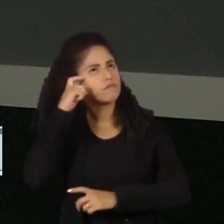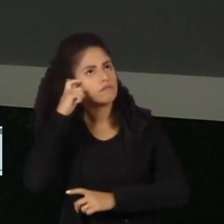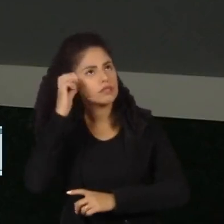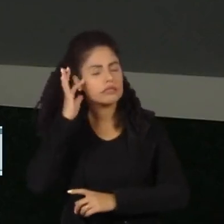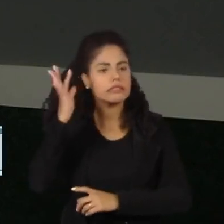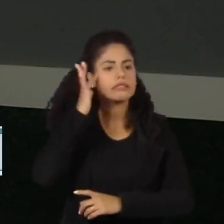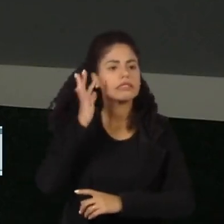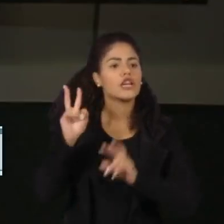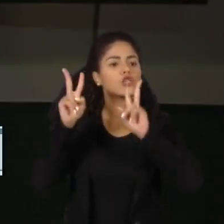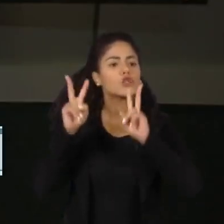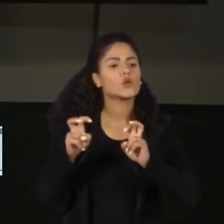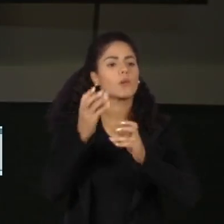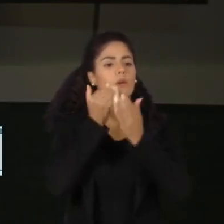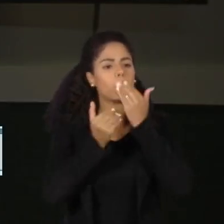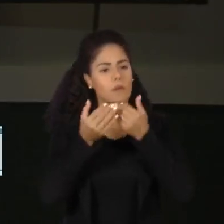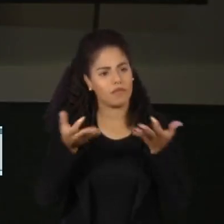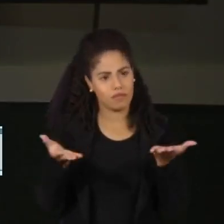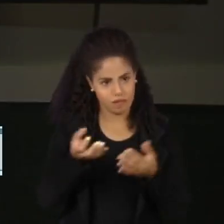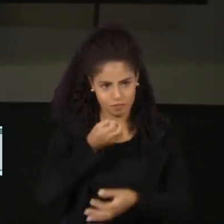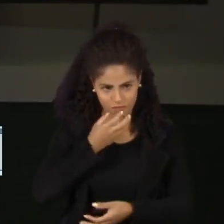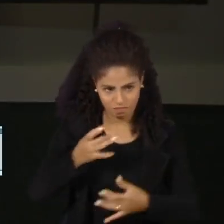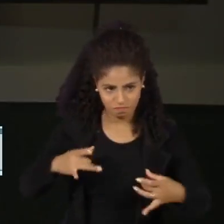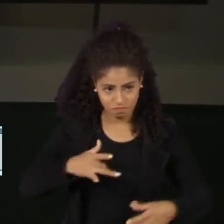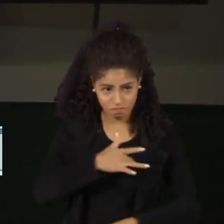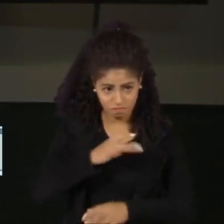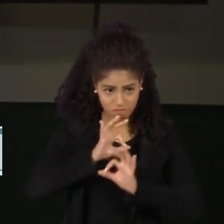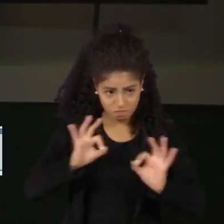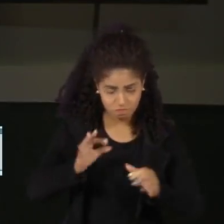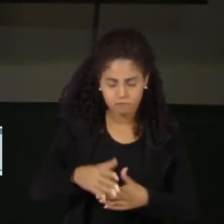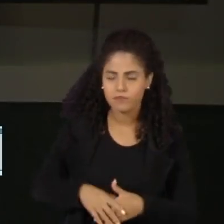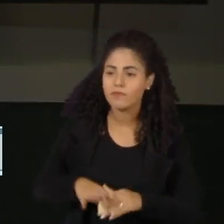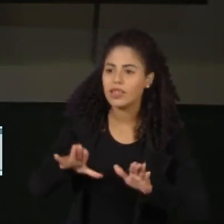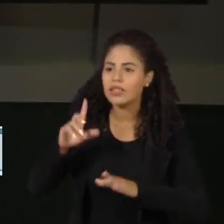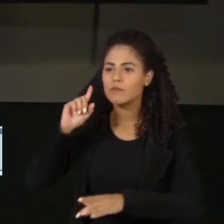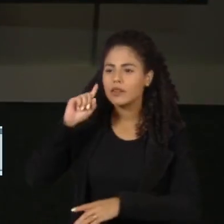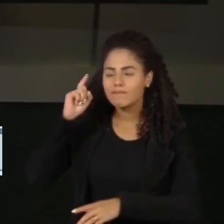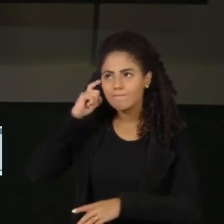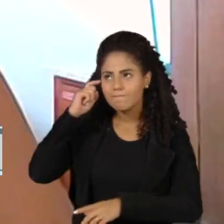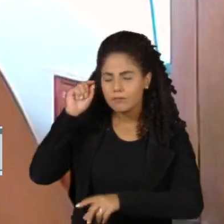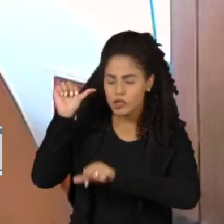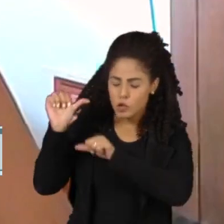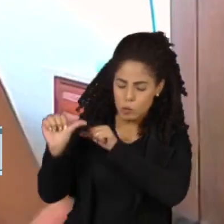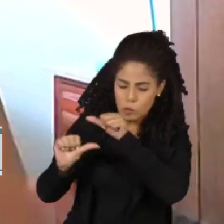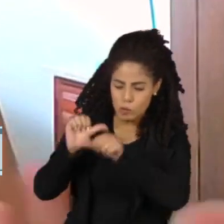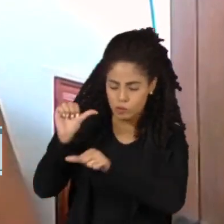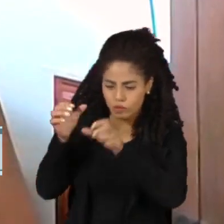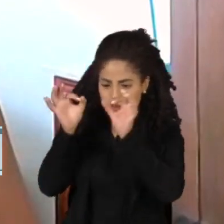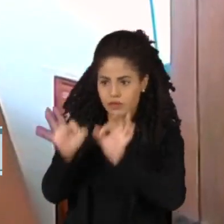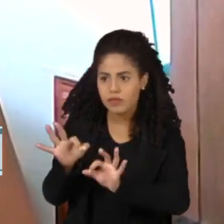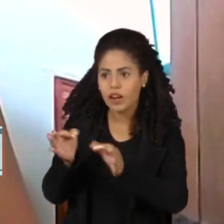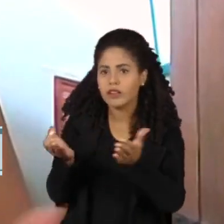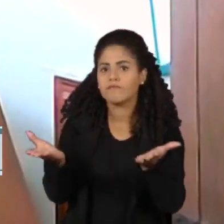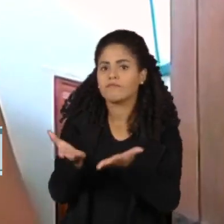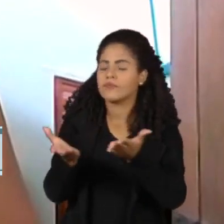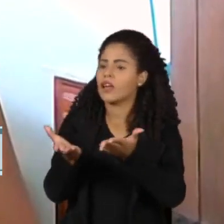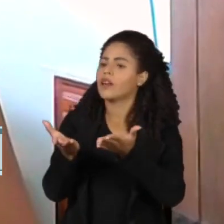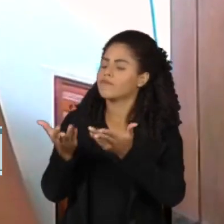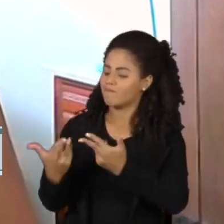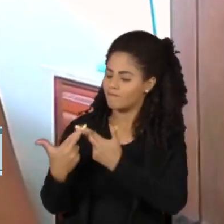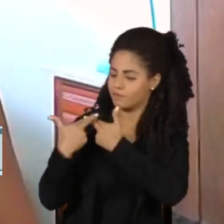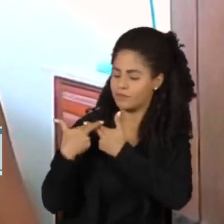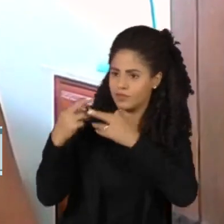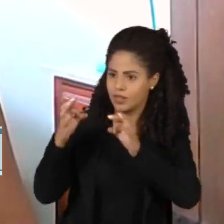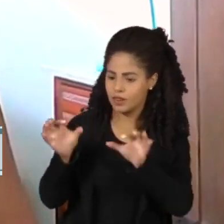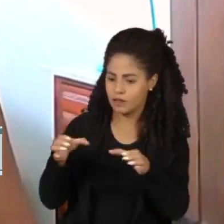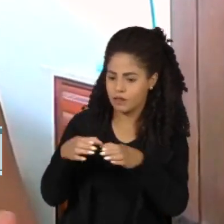boa alimentação? Para que a gente consiga fazer uma mudança séria e estrutural, é um problema tão grande e tão cheio de